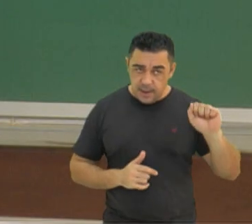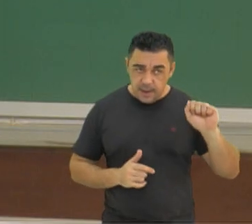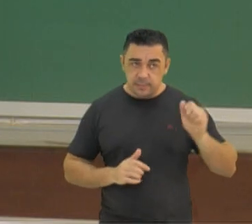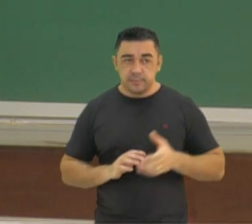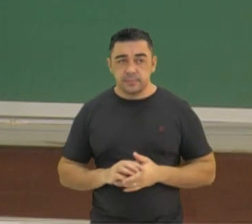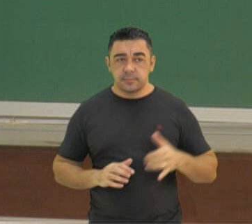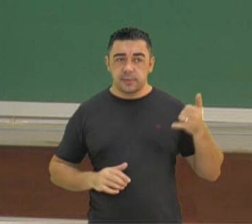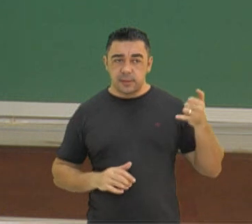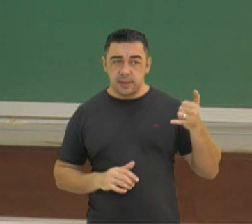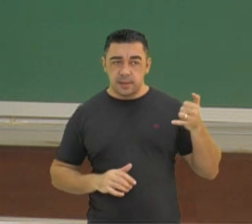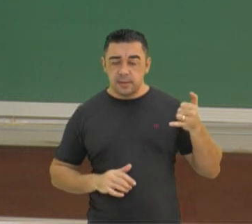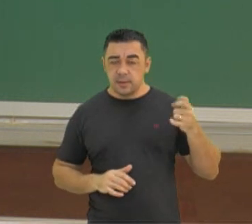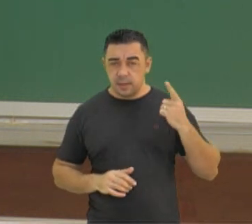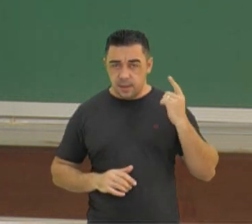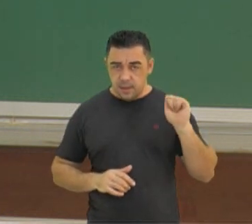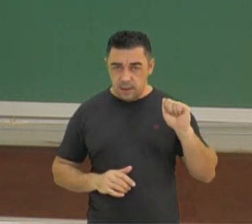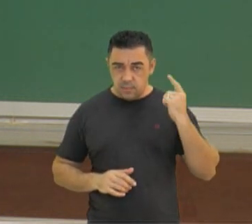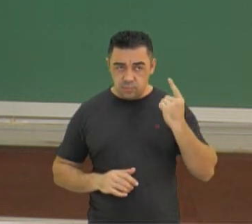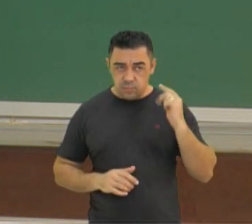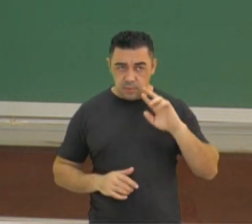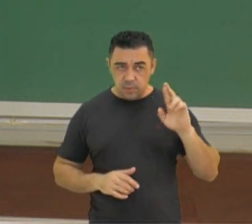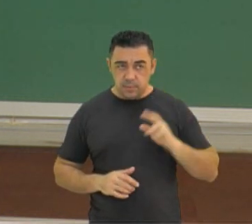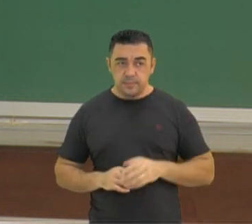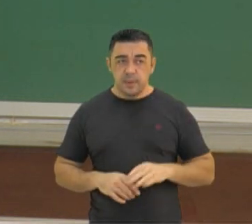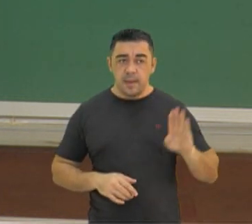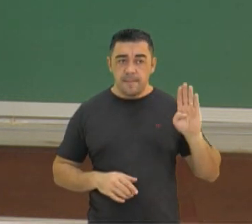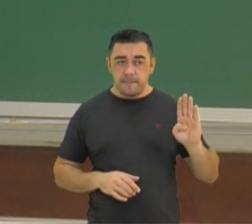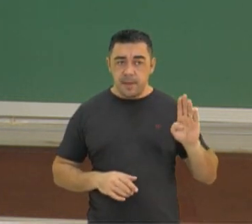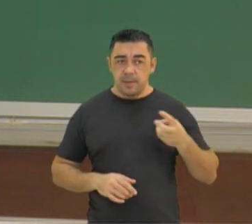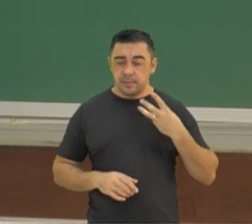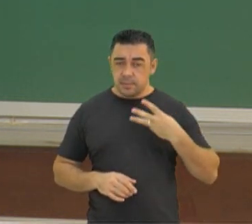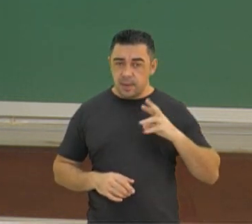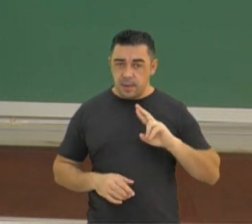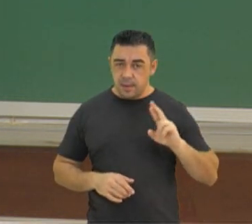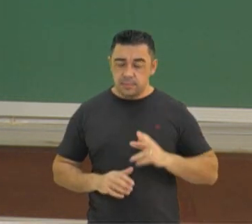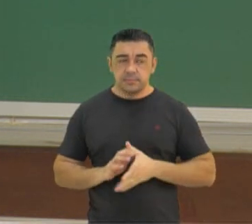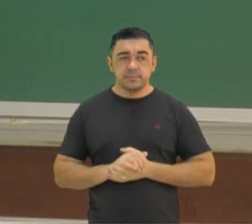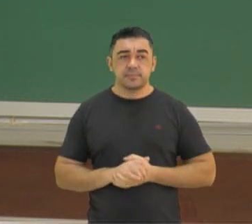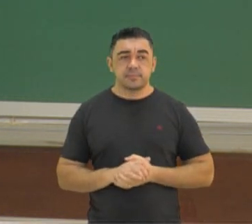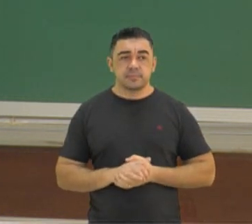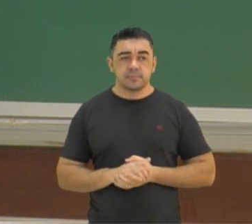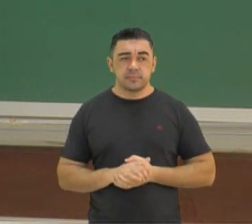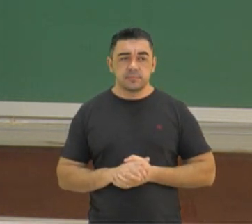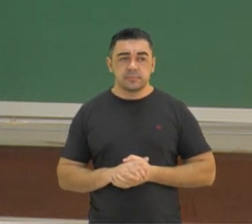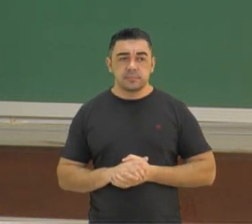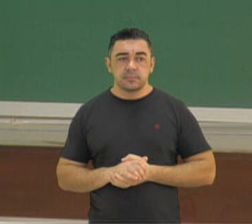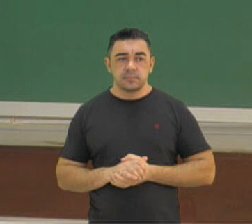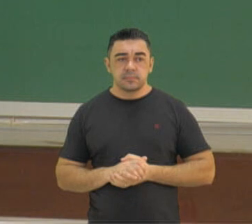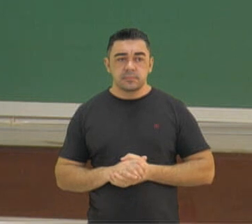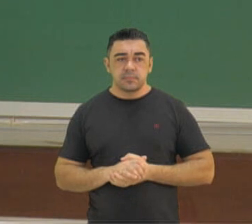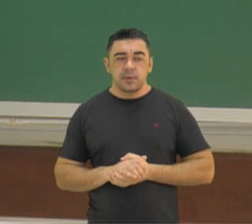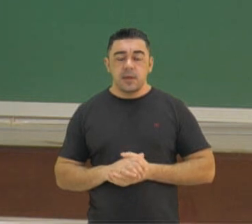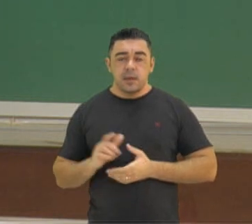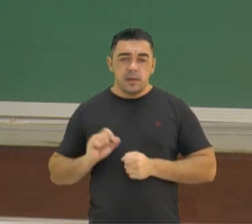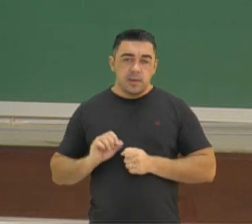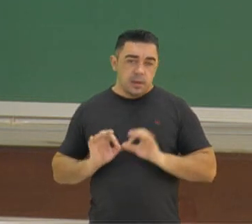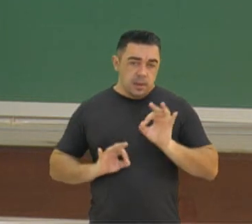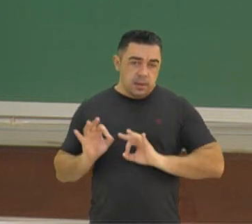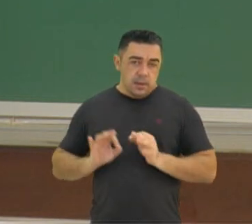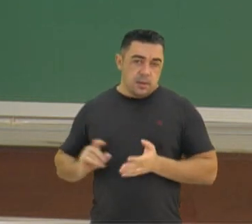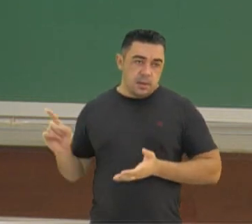caneta A custa R$ 1,00, caneta B custa R$ 3,00. Né? Eu vou montar a minha